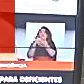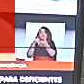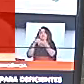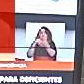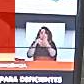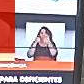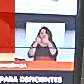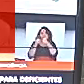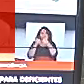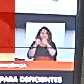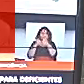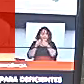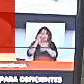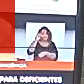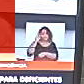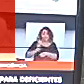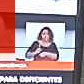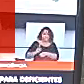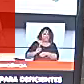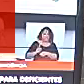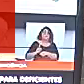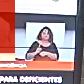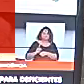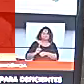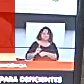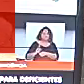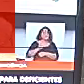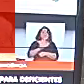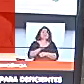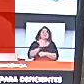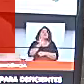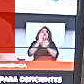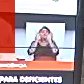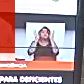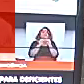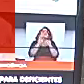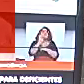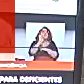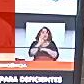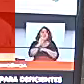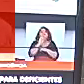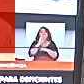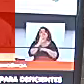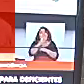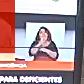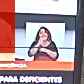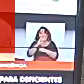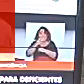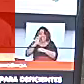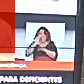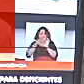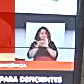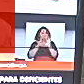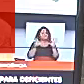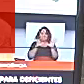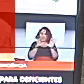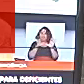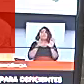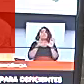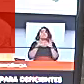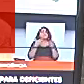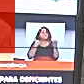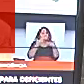da pessoa com deficiência. Bom, gente, está acabando aqui, no mais, a dizer que a CAAD e o Comped está à disposição aí para poder